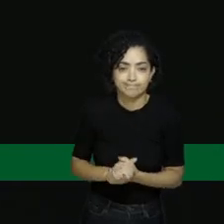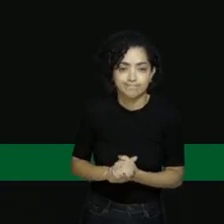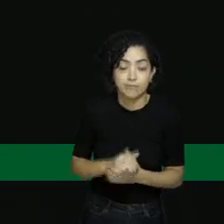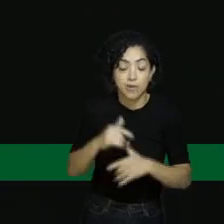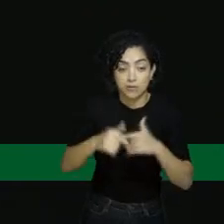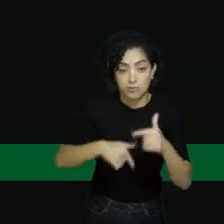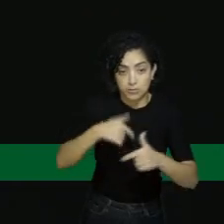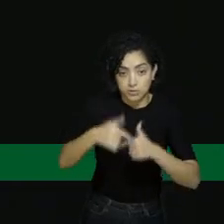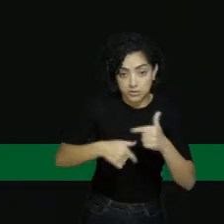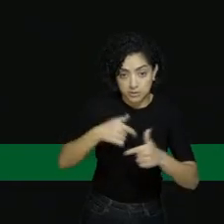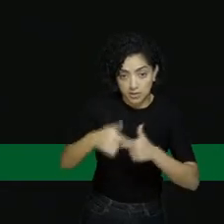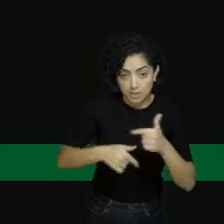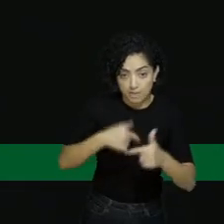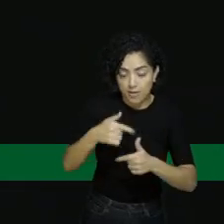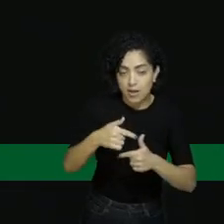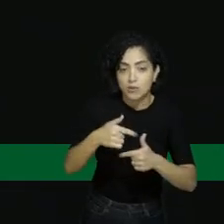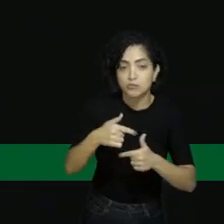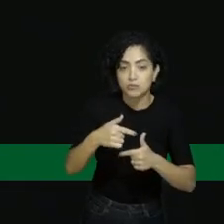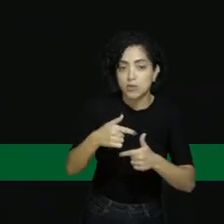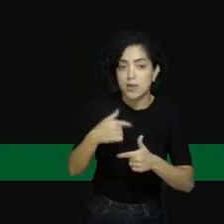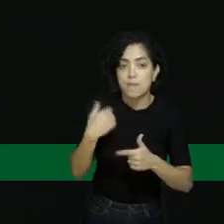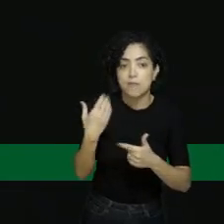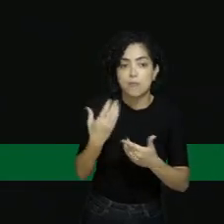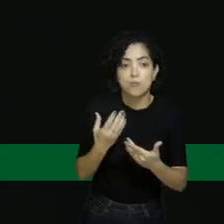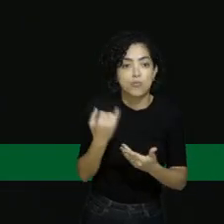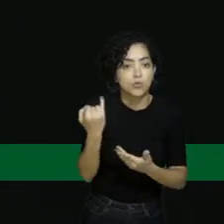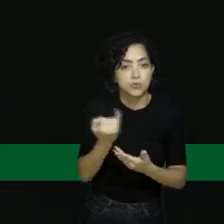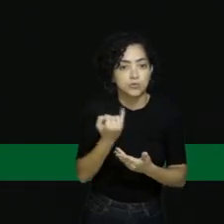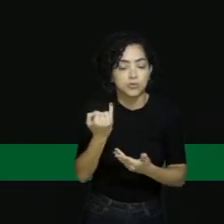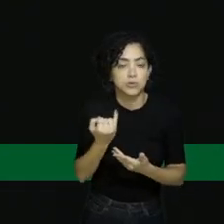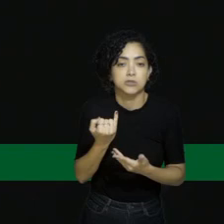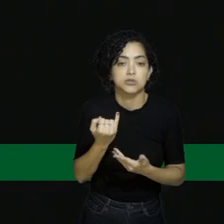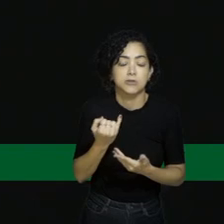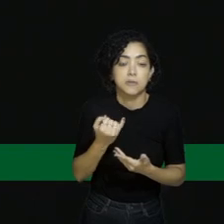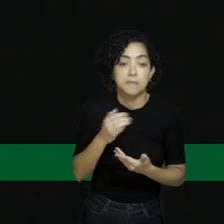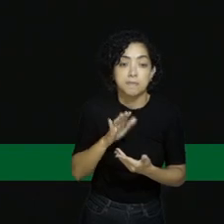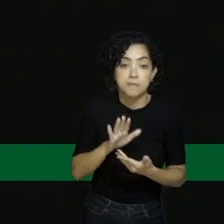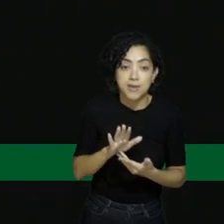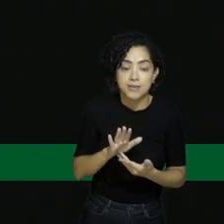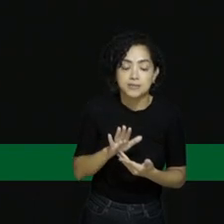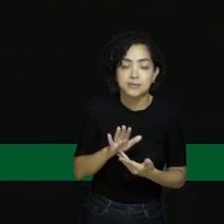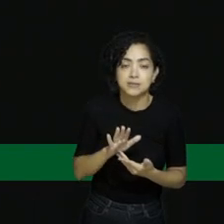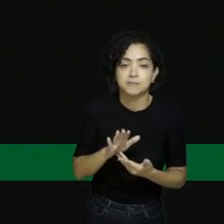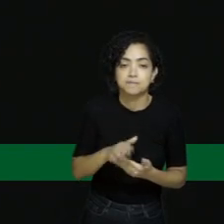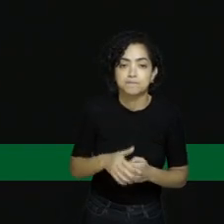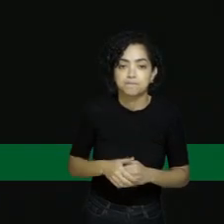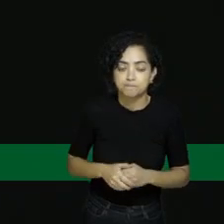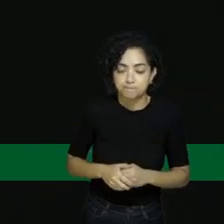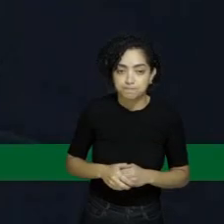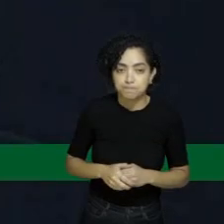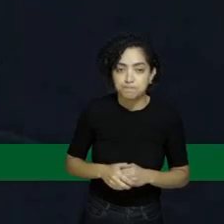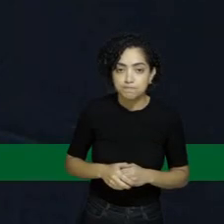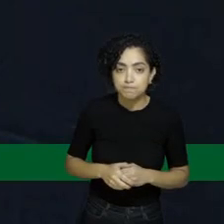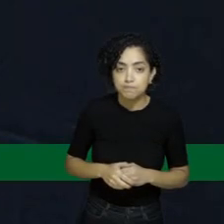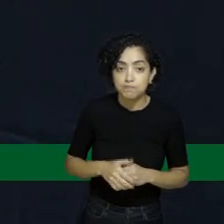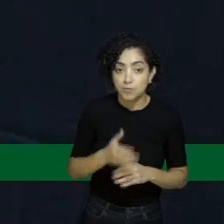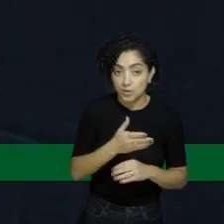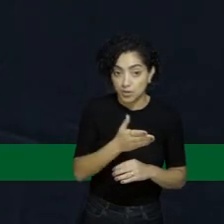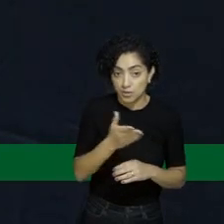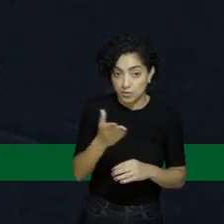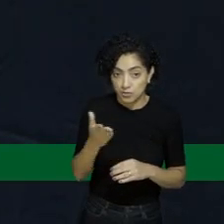atividade tem essa importância tão grande. Apesar disso, deputado Mauro e demais